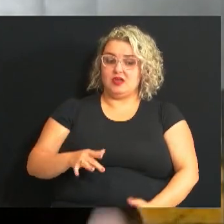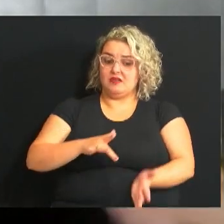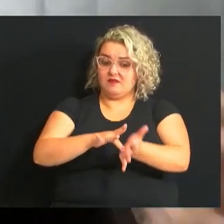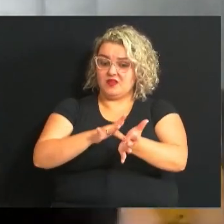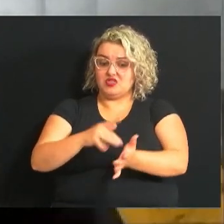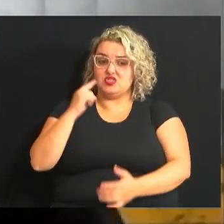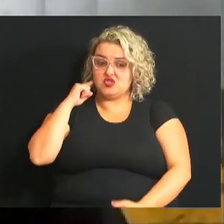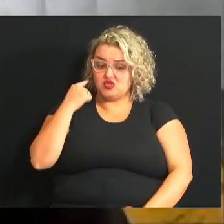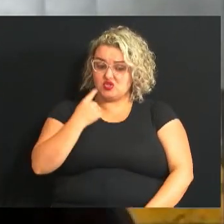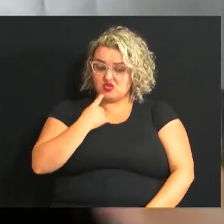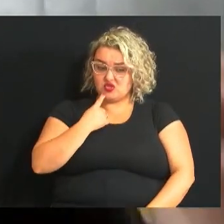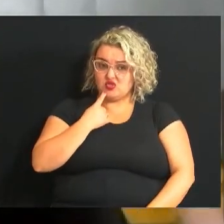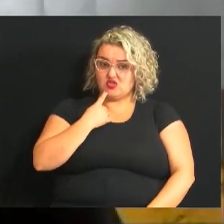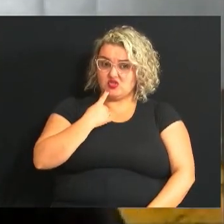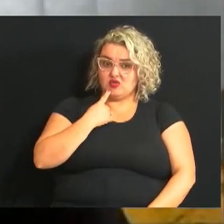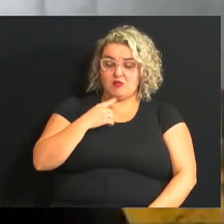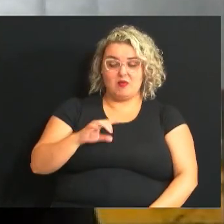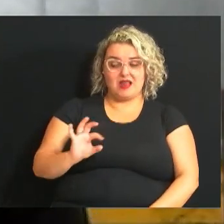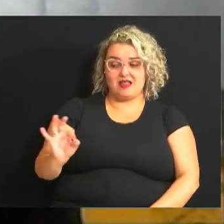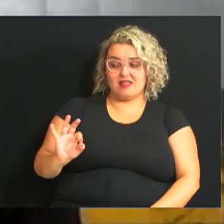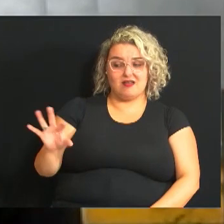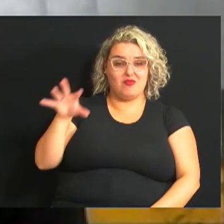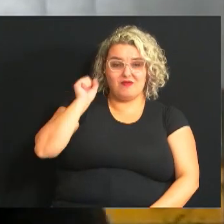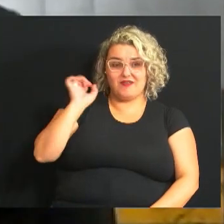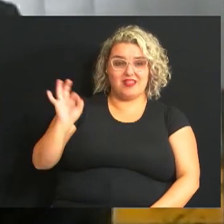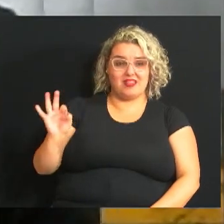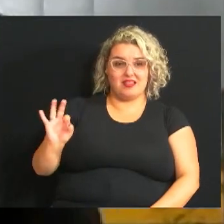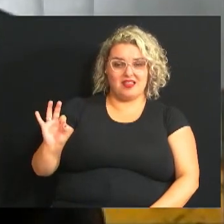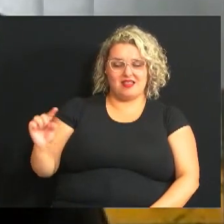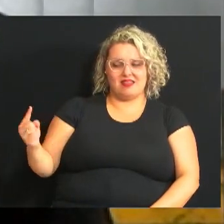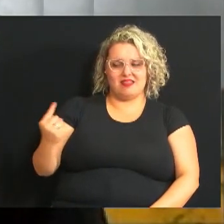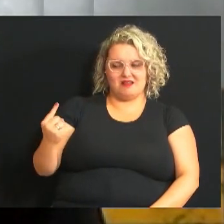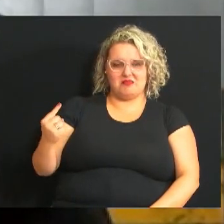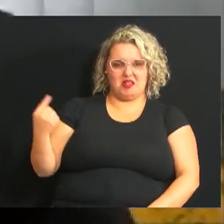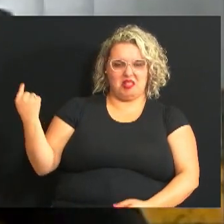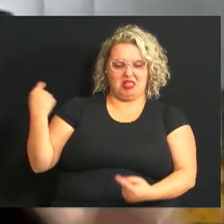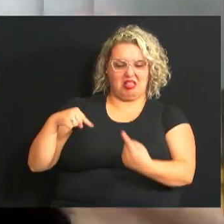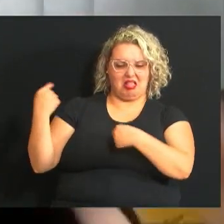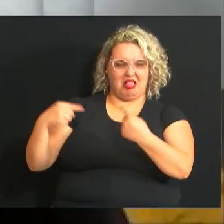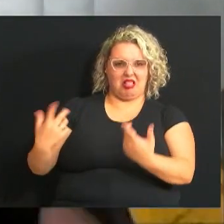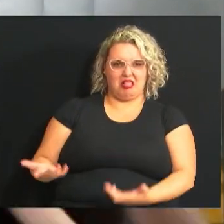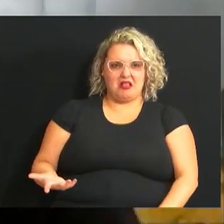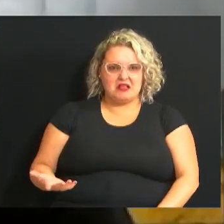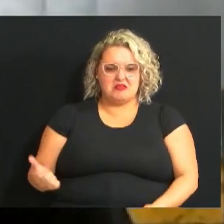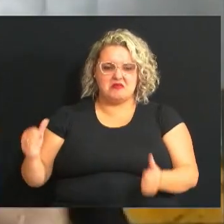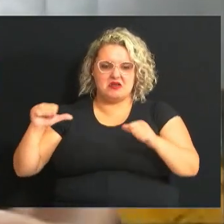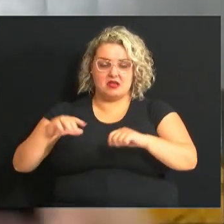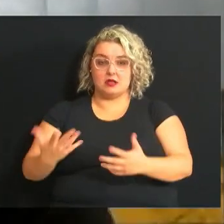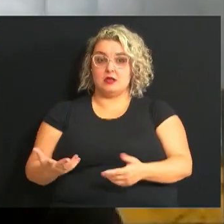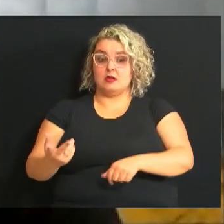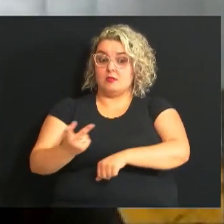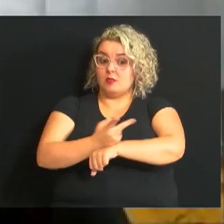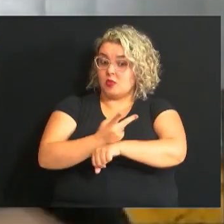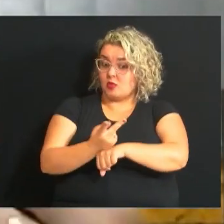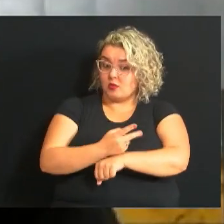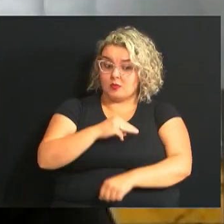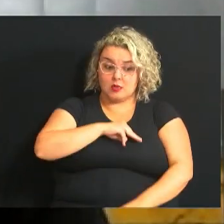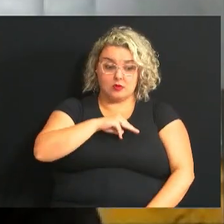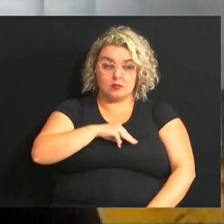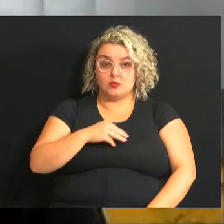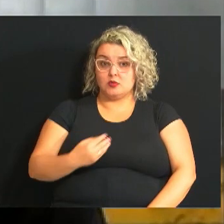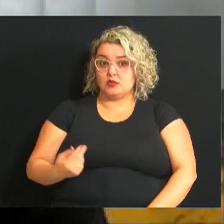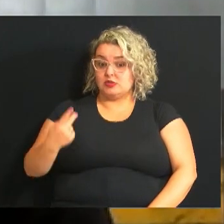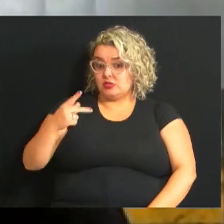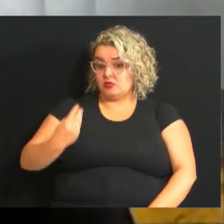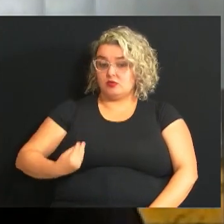trabalho duro, de você ter uma missão e buscar essa missão 24 horas, como se a sua vida dependesse disso, você viver